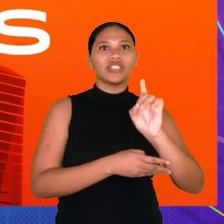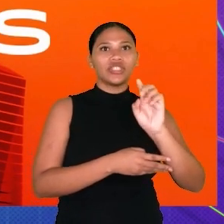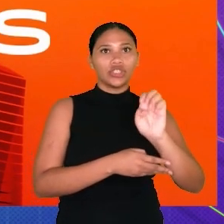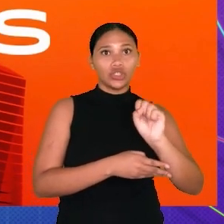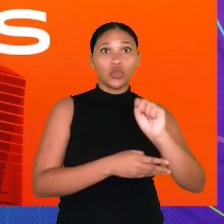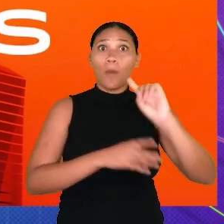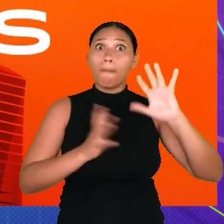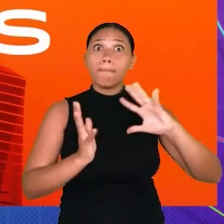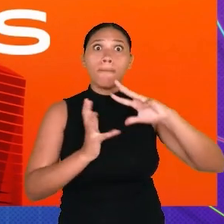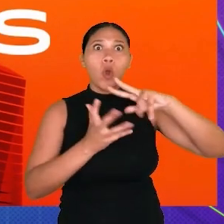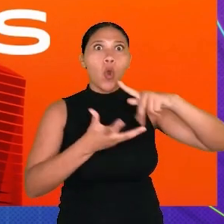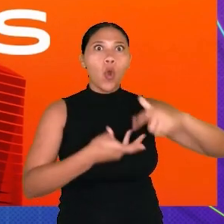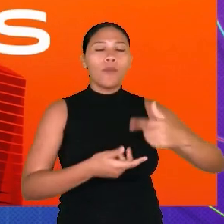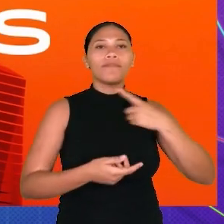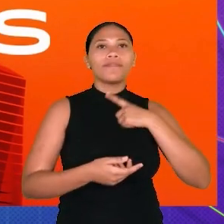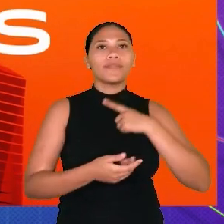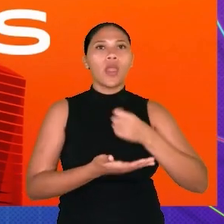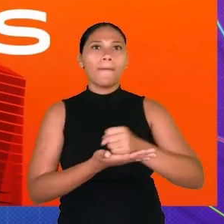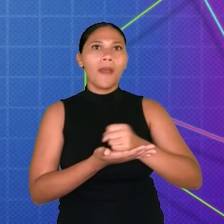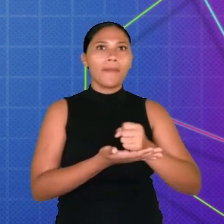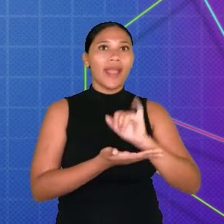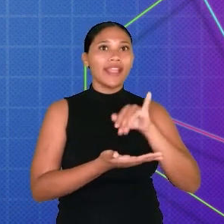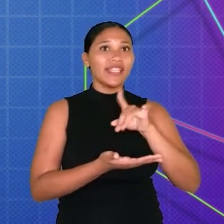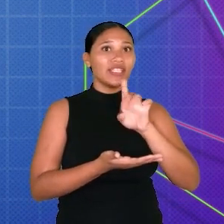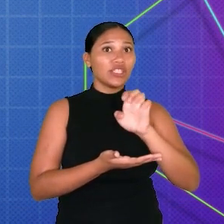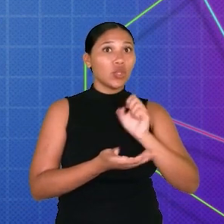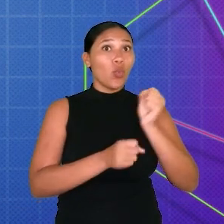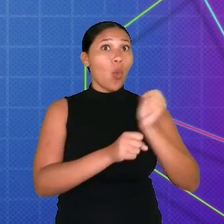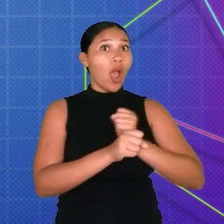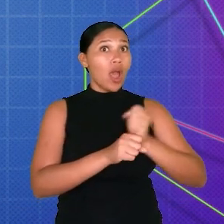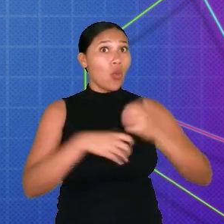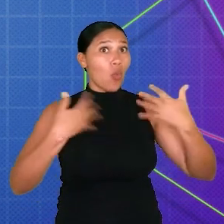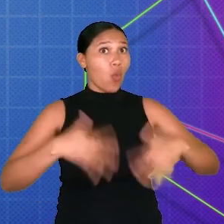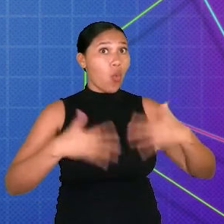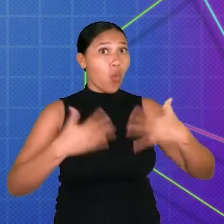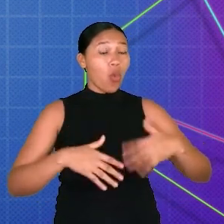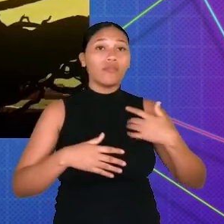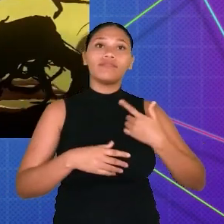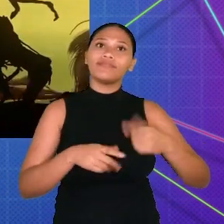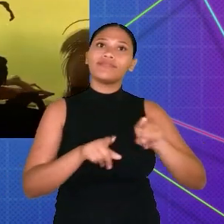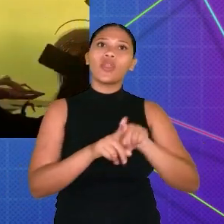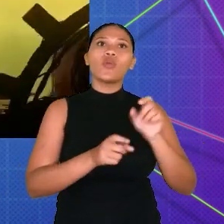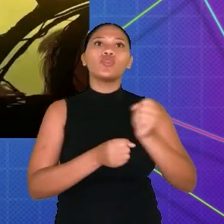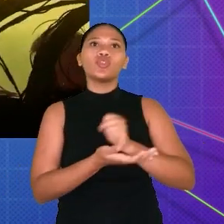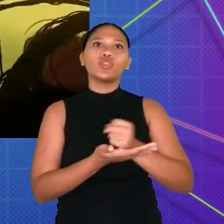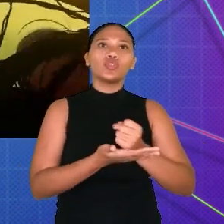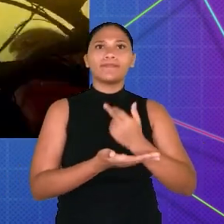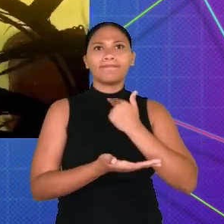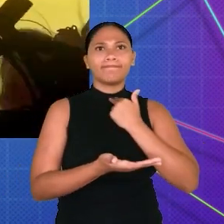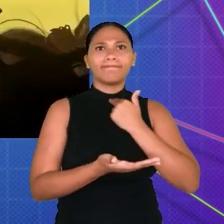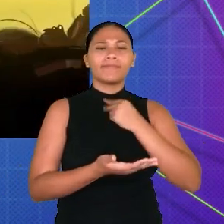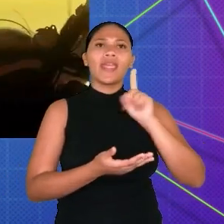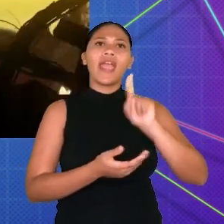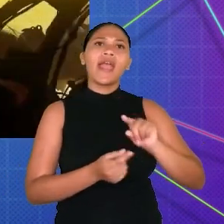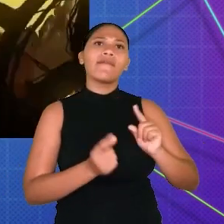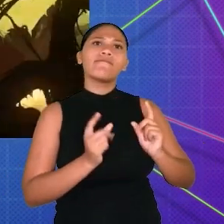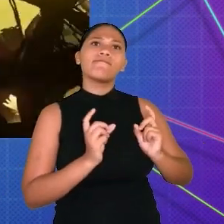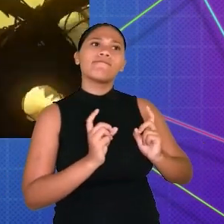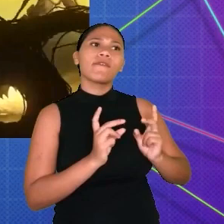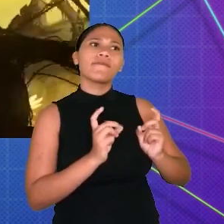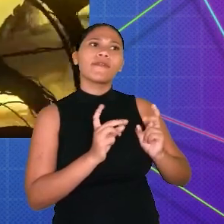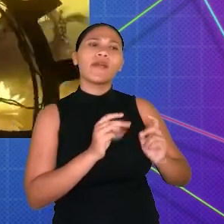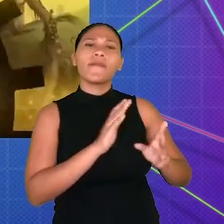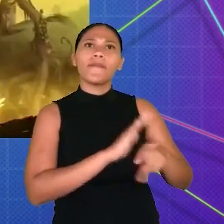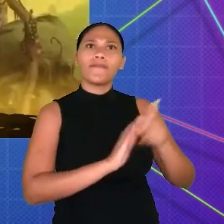de jogos do mundo com a categoria Jogo Indie do Ano. Toda a indústria adverte que os jogos não devem ser vistos como uma carreira